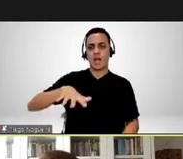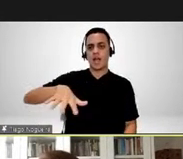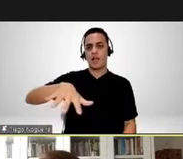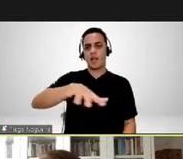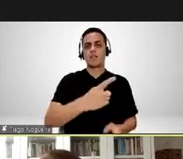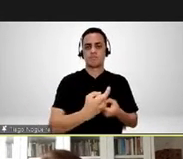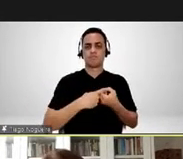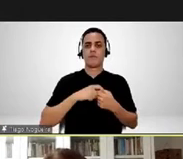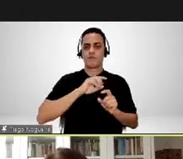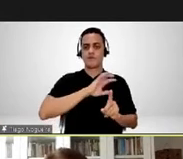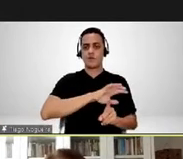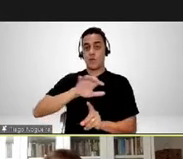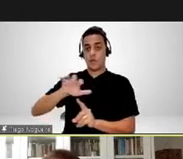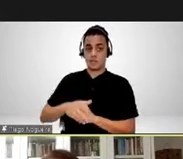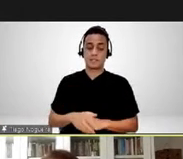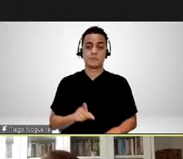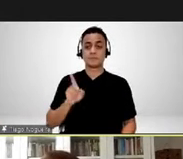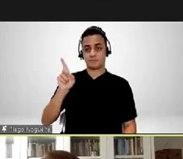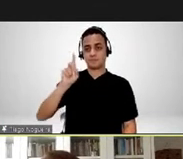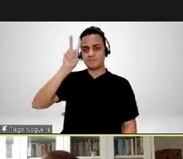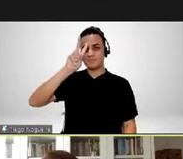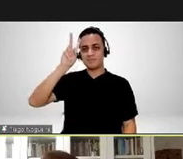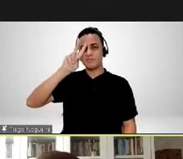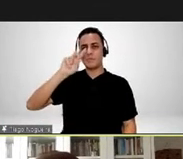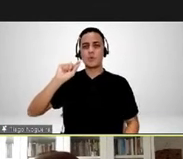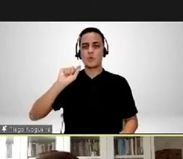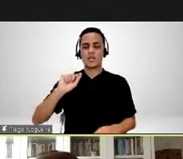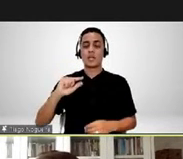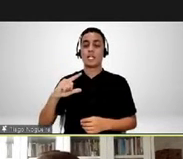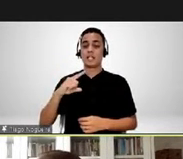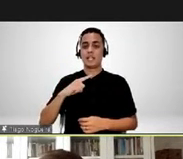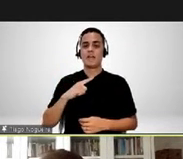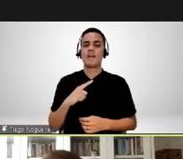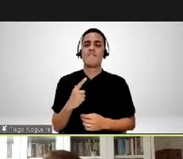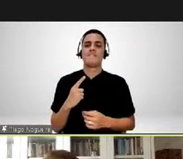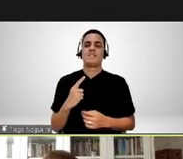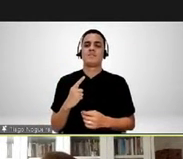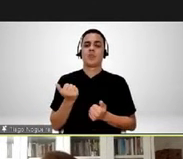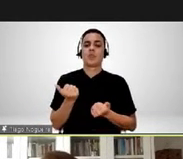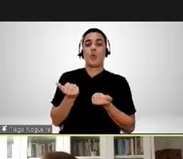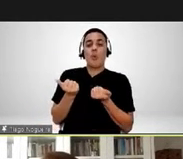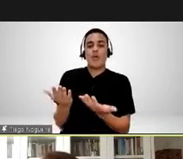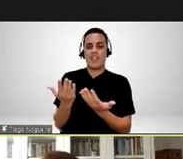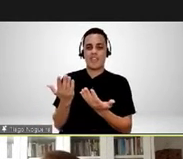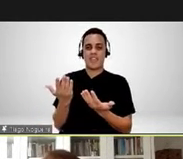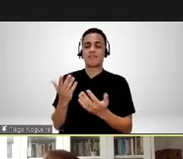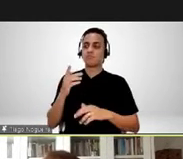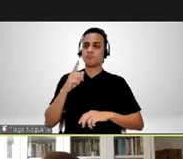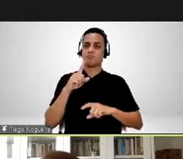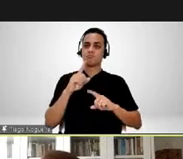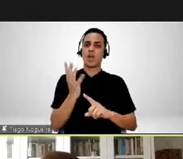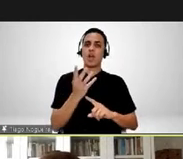Ele lembra também o processo de doação da obra como contrapartida